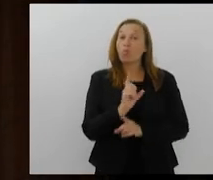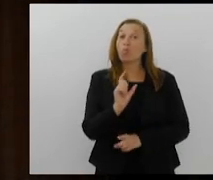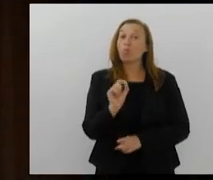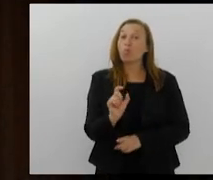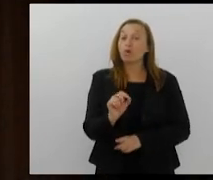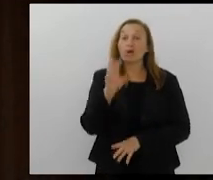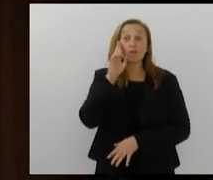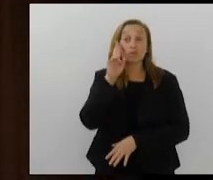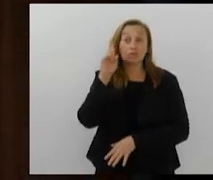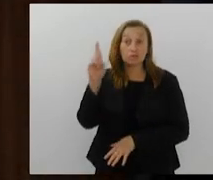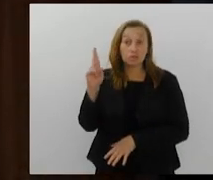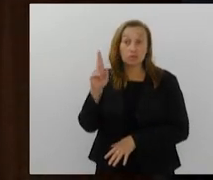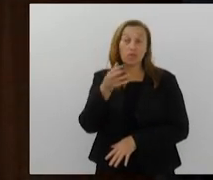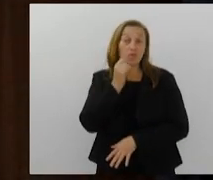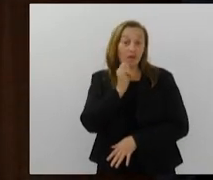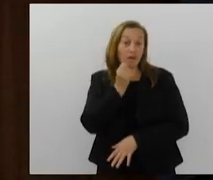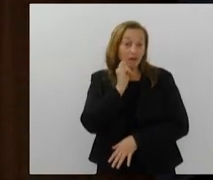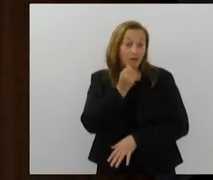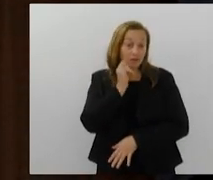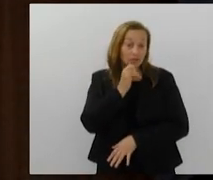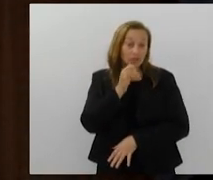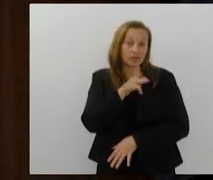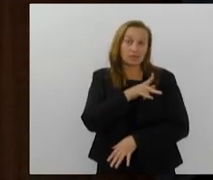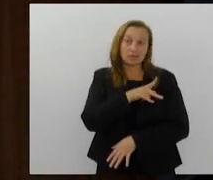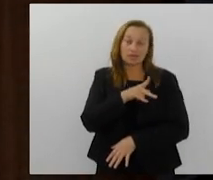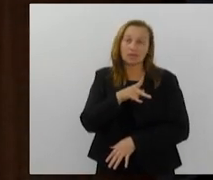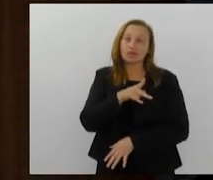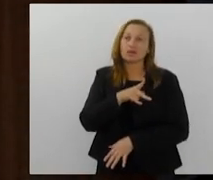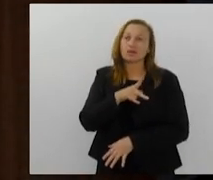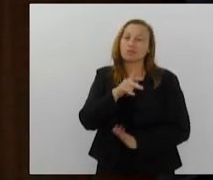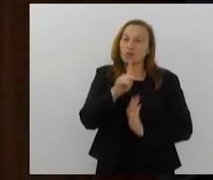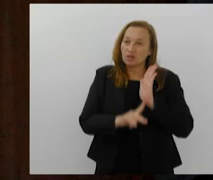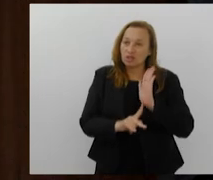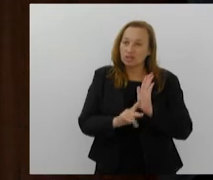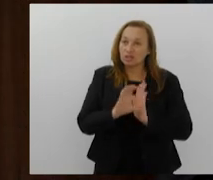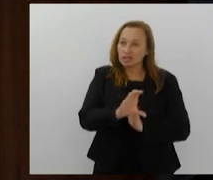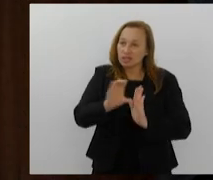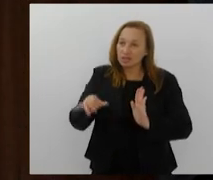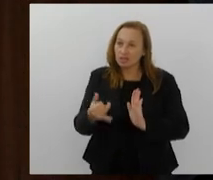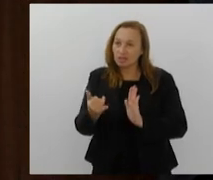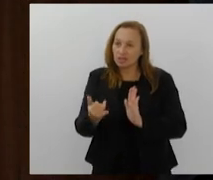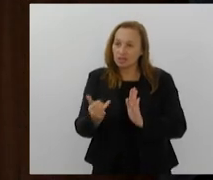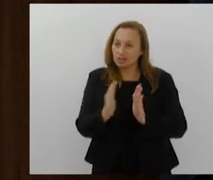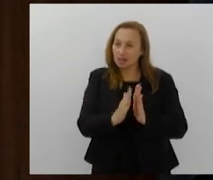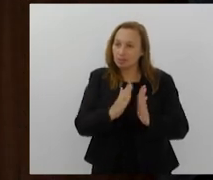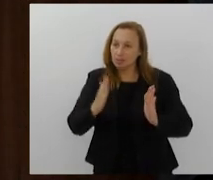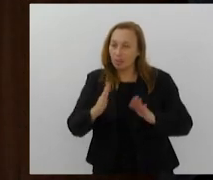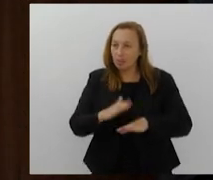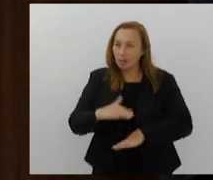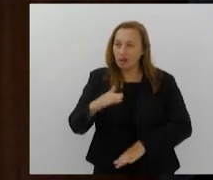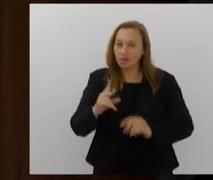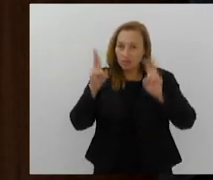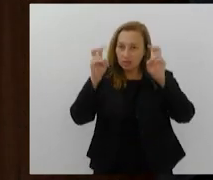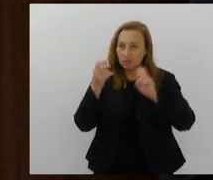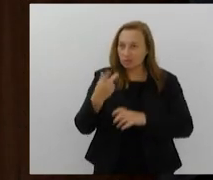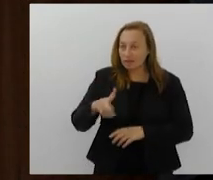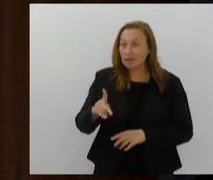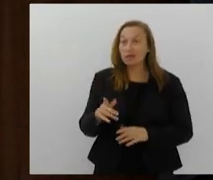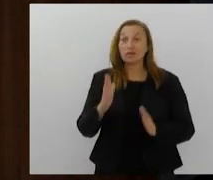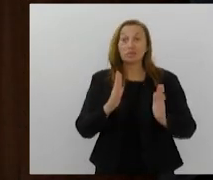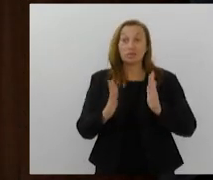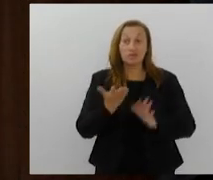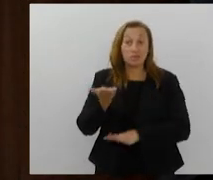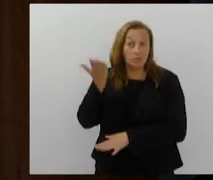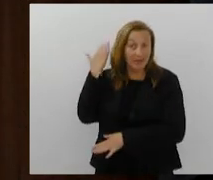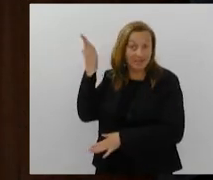Vossa Excelência foi o relator desse projeto na CCJ e ampliou o escopo dele. Naquela época, Vossa Excelência